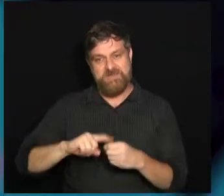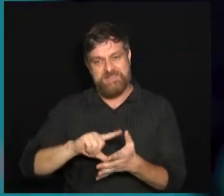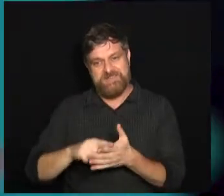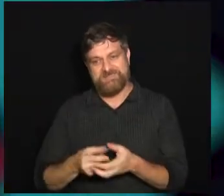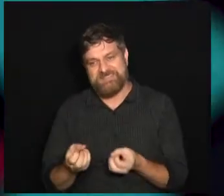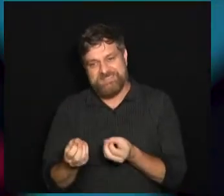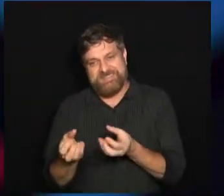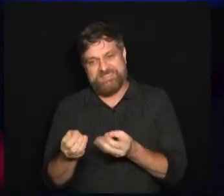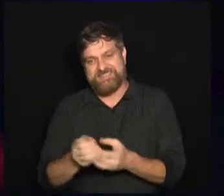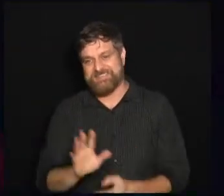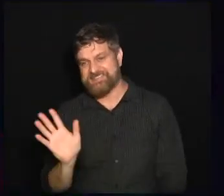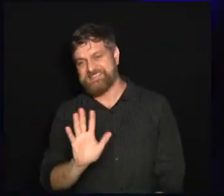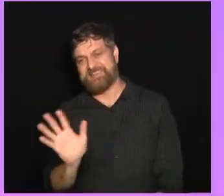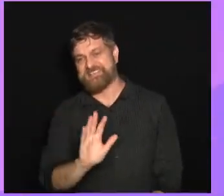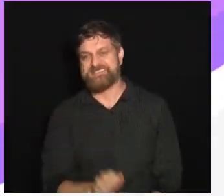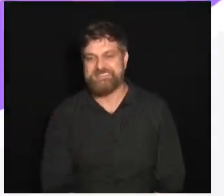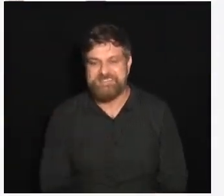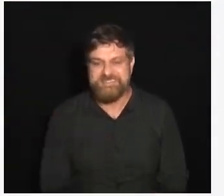novidades. Até mais!